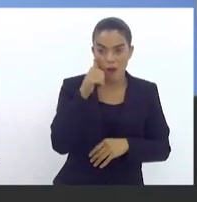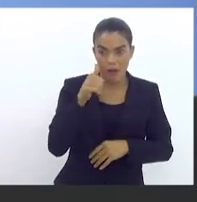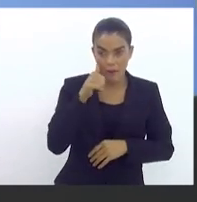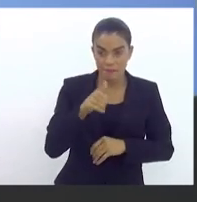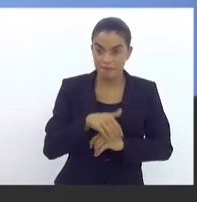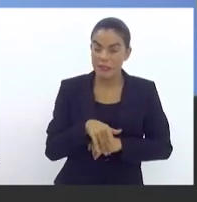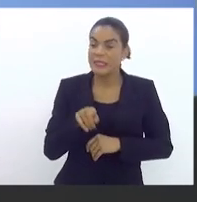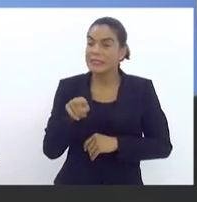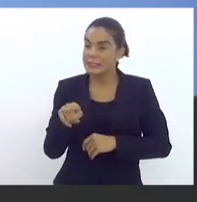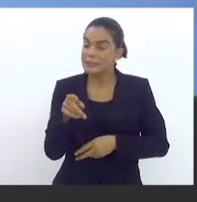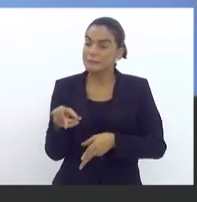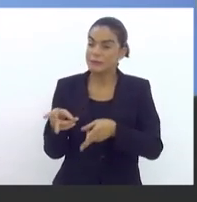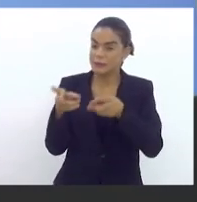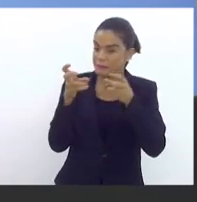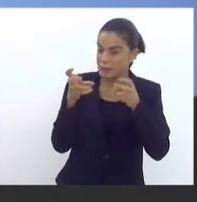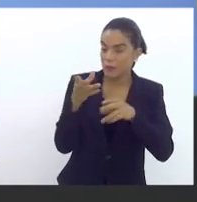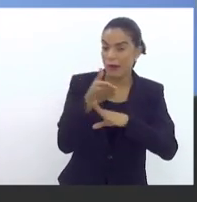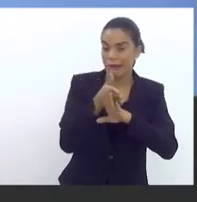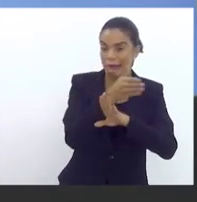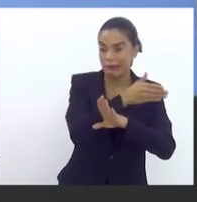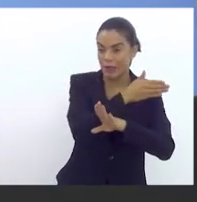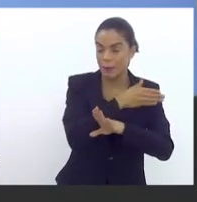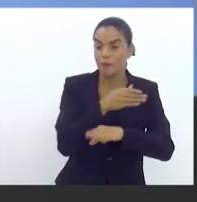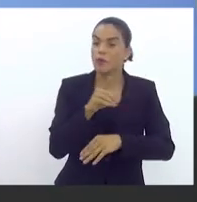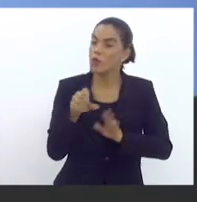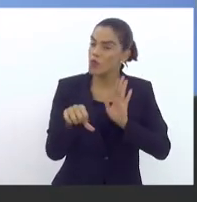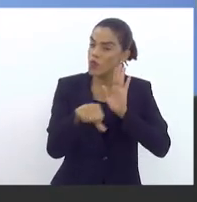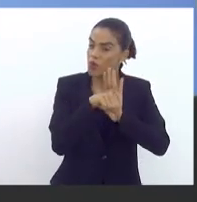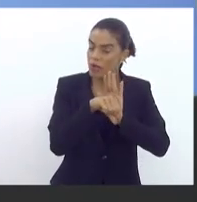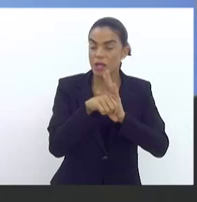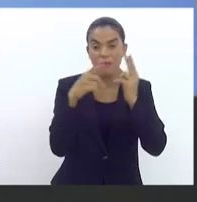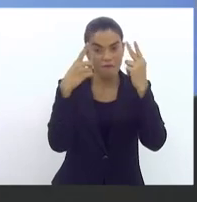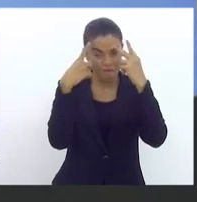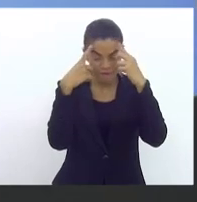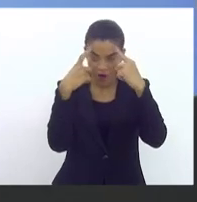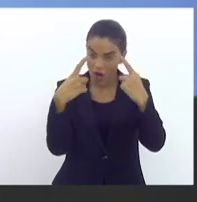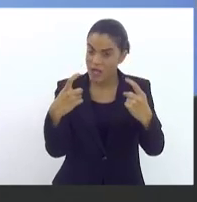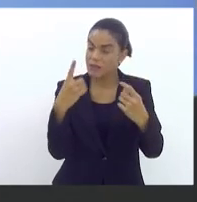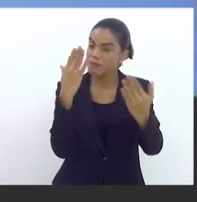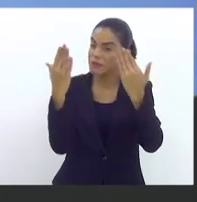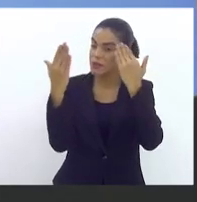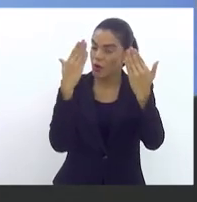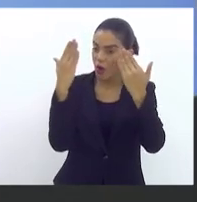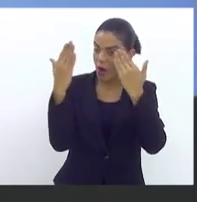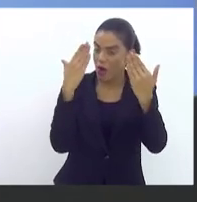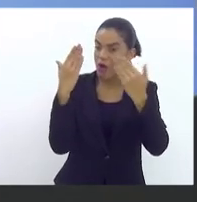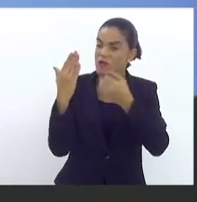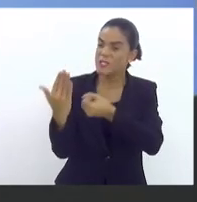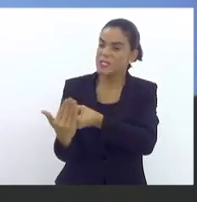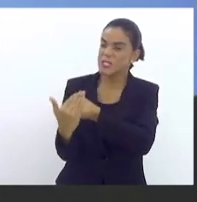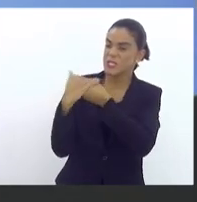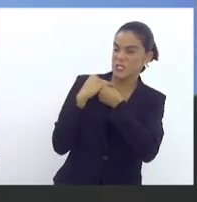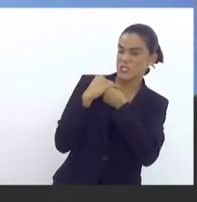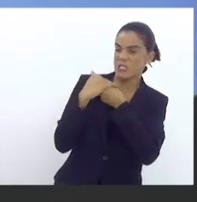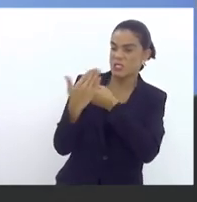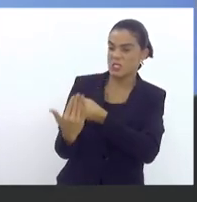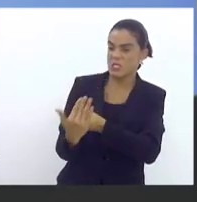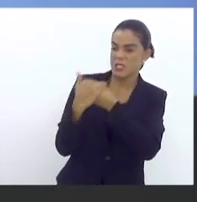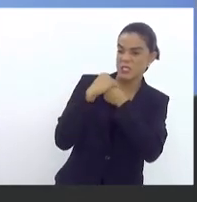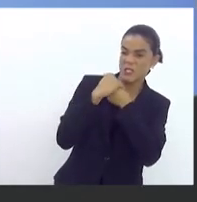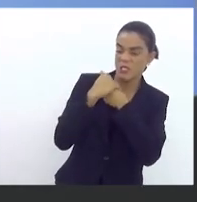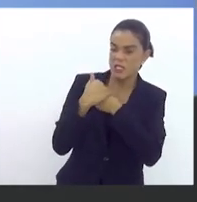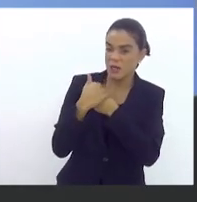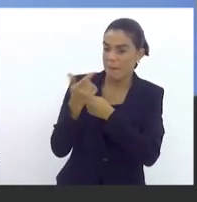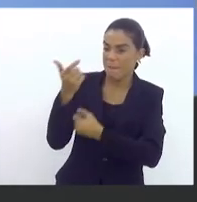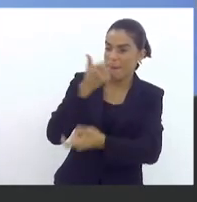como a gente viu anteriormente um crime né da violência psicológica né pode ser caracterizado no crime de violência psicológico e